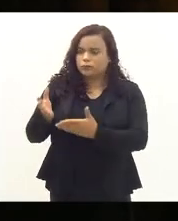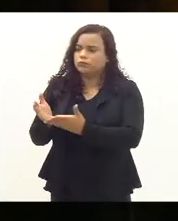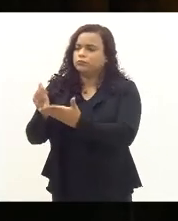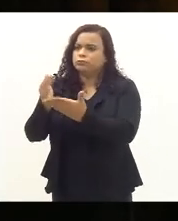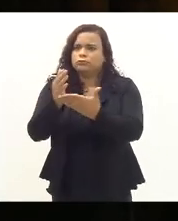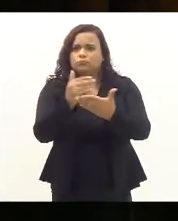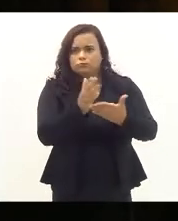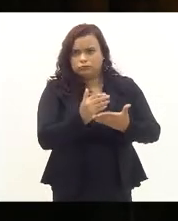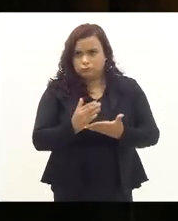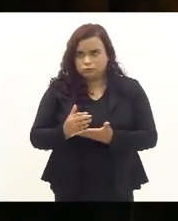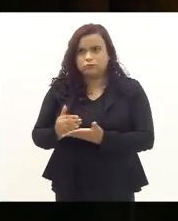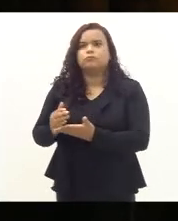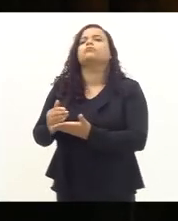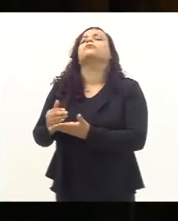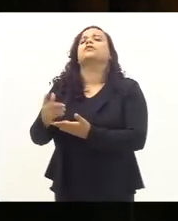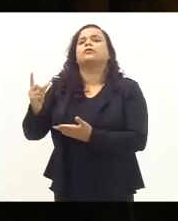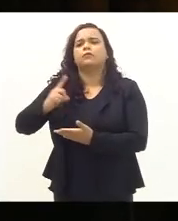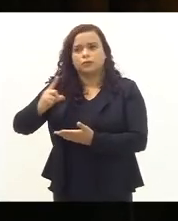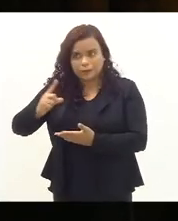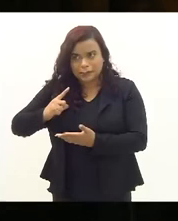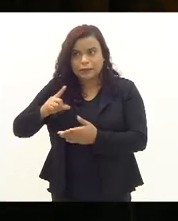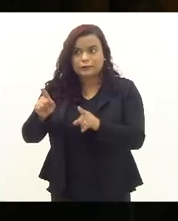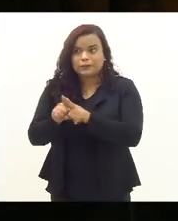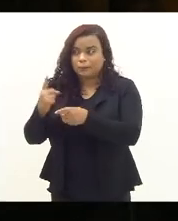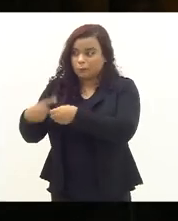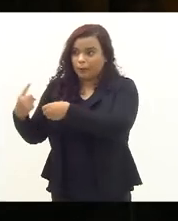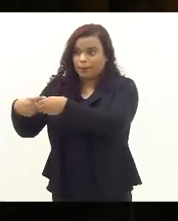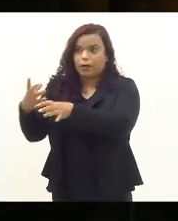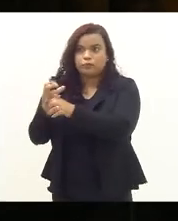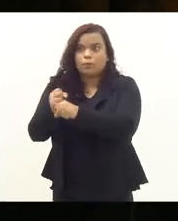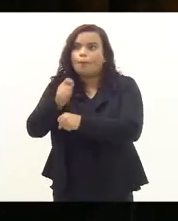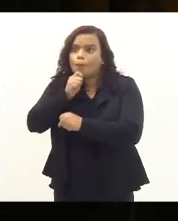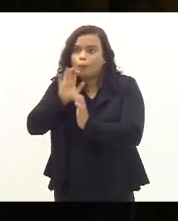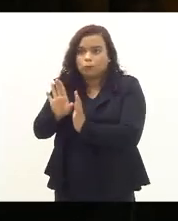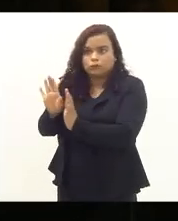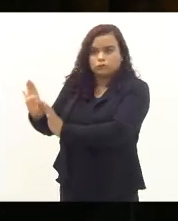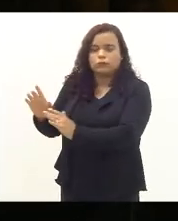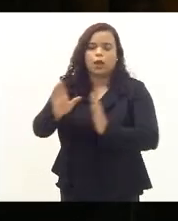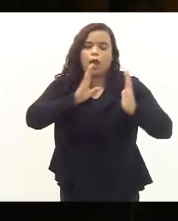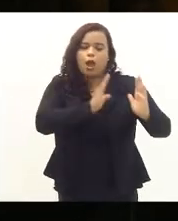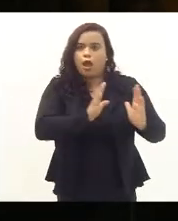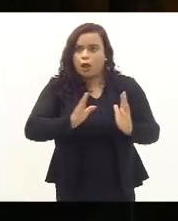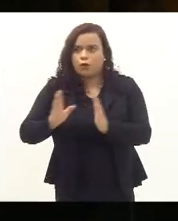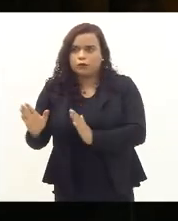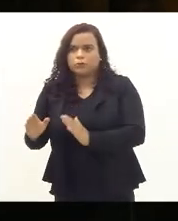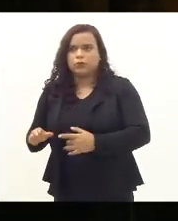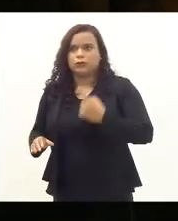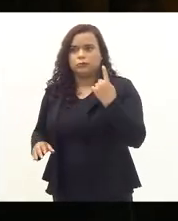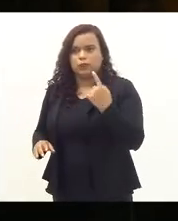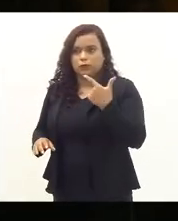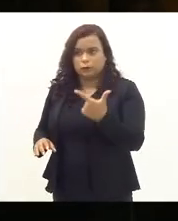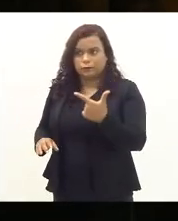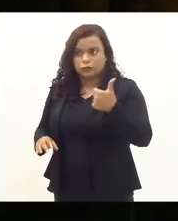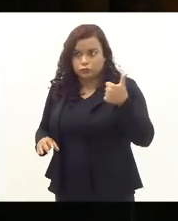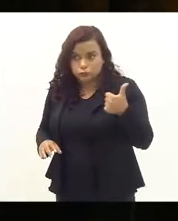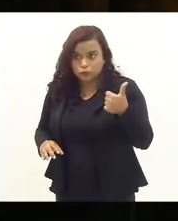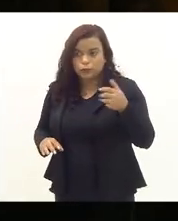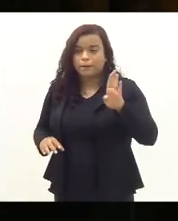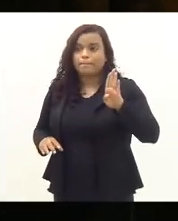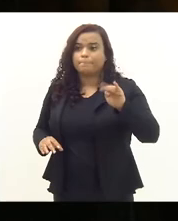sem contar com um GPS dos municípios na ordem de 121 milhões